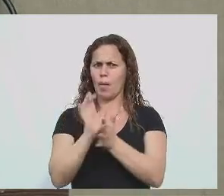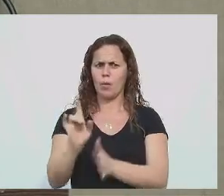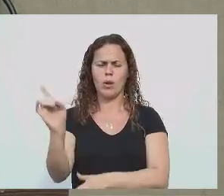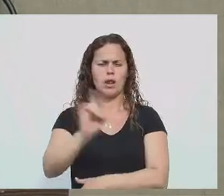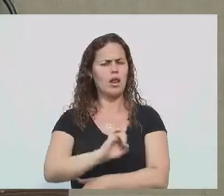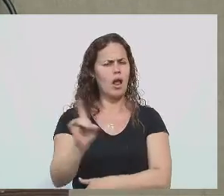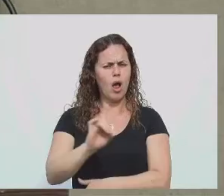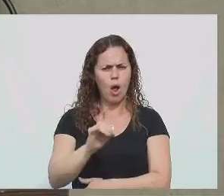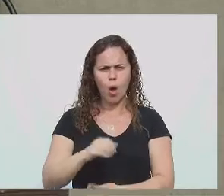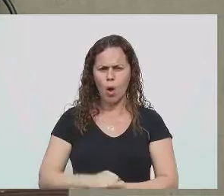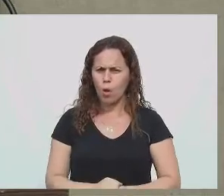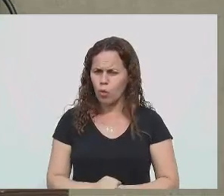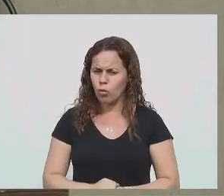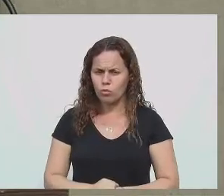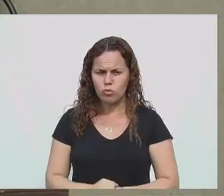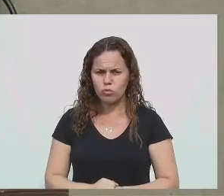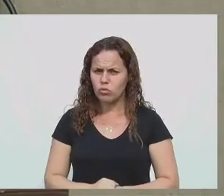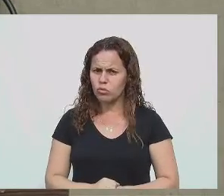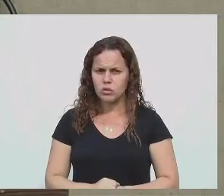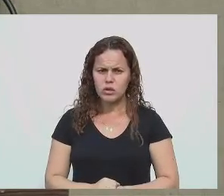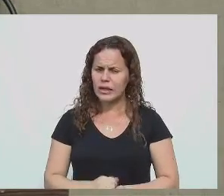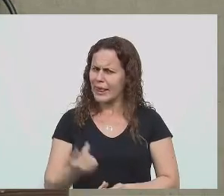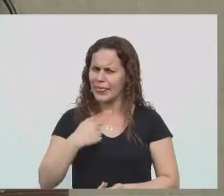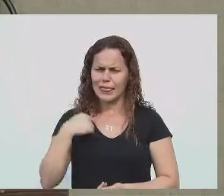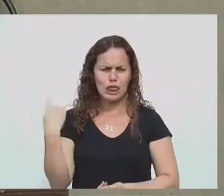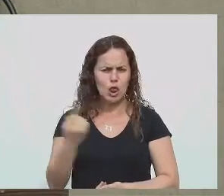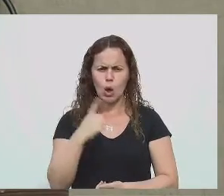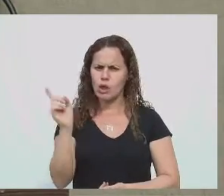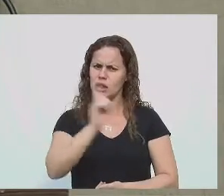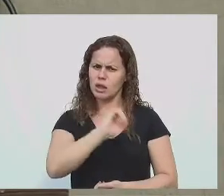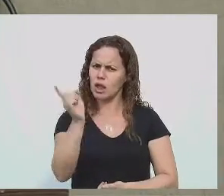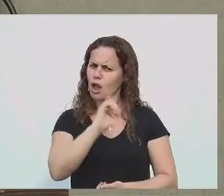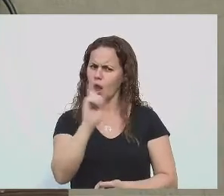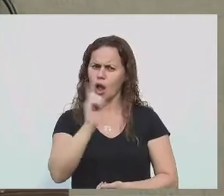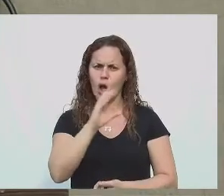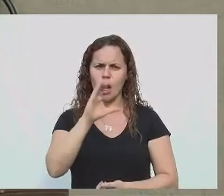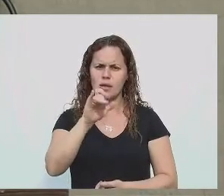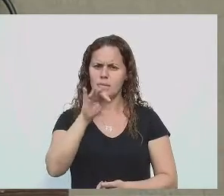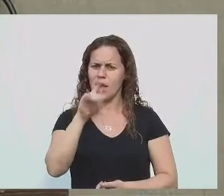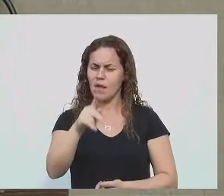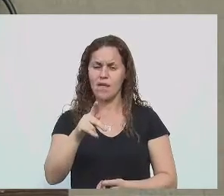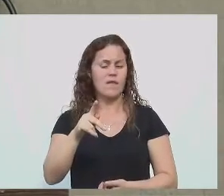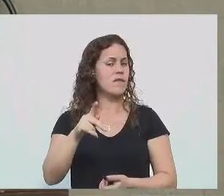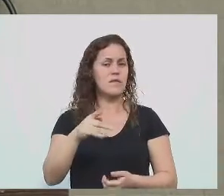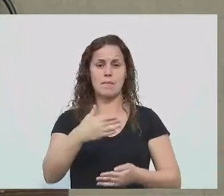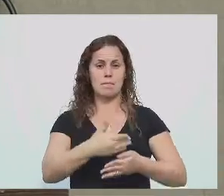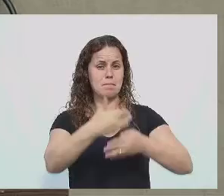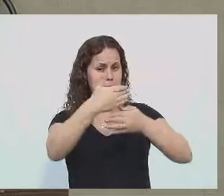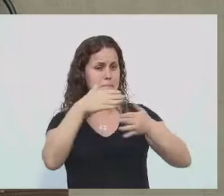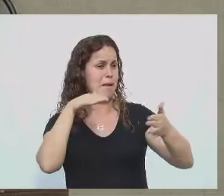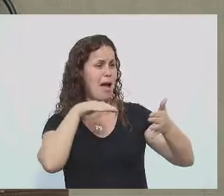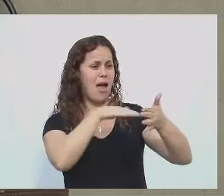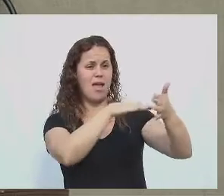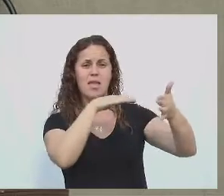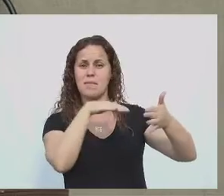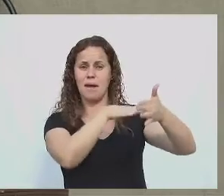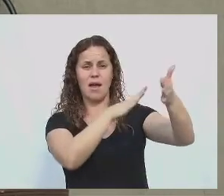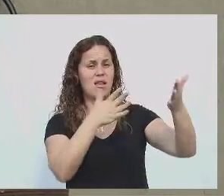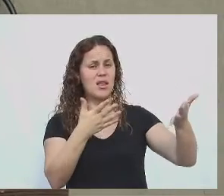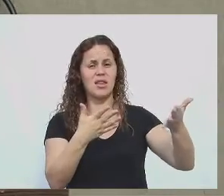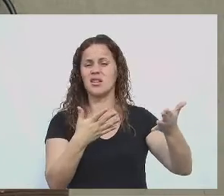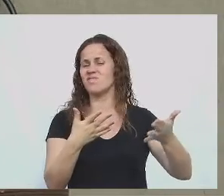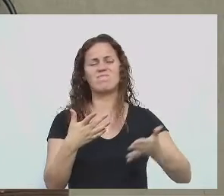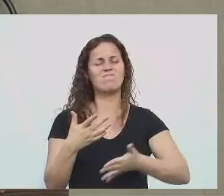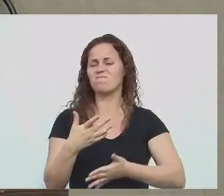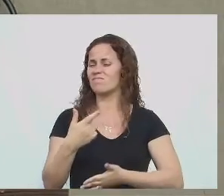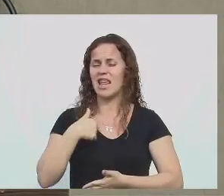complicado. Nós não acabamos com o CPF, não. Nós não acabamos com o rodízio CPF, não. E não acabamos com o barreiro. Não temos nada a ver com o cancelamento que acabaram com a barreira,